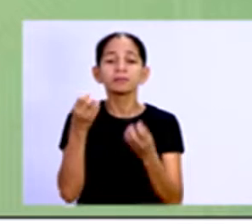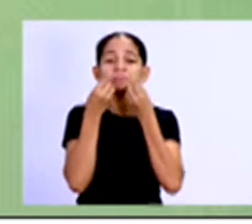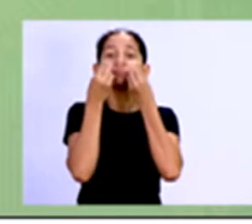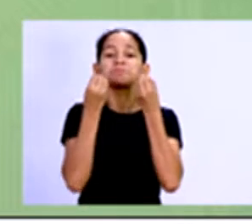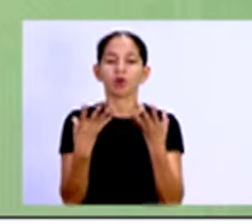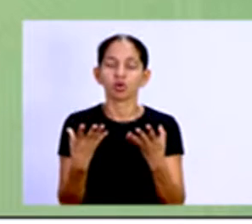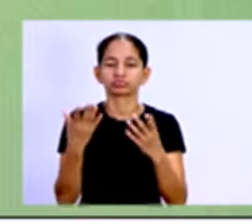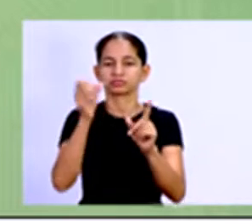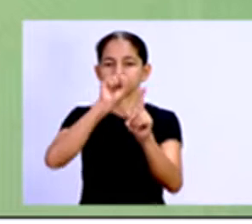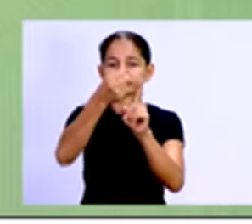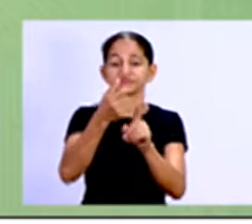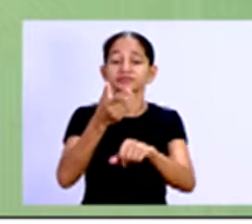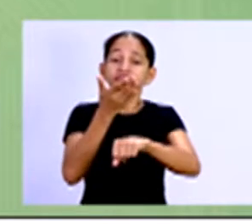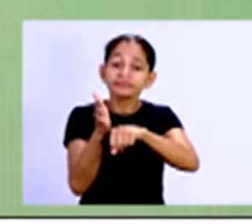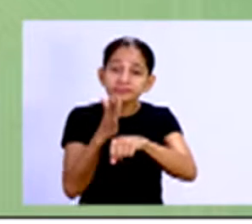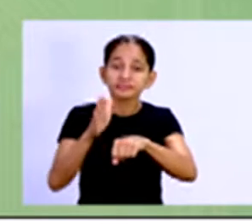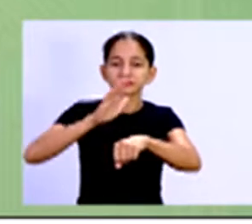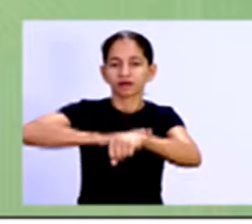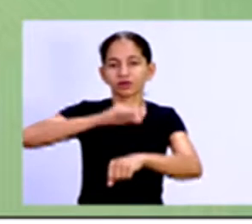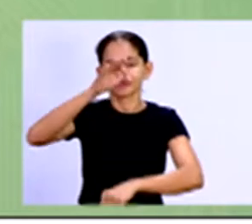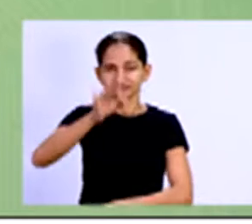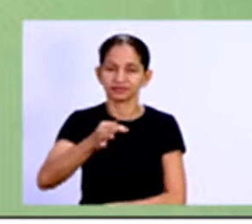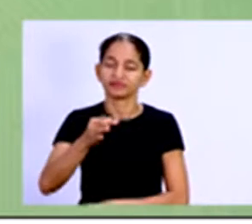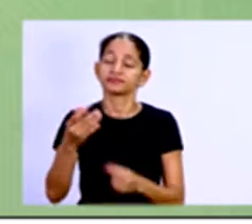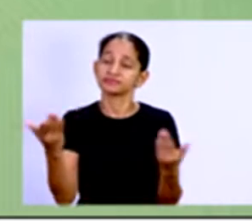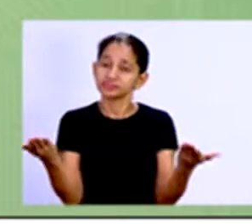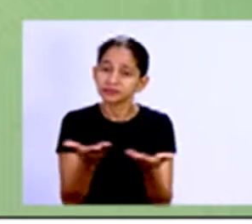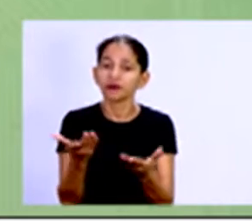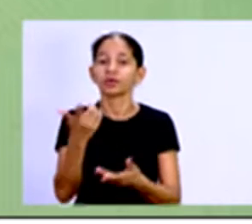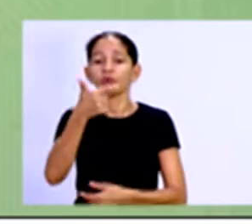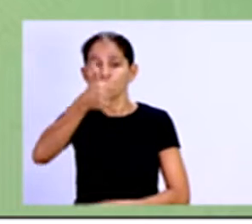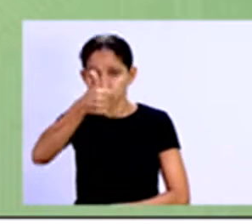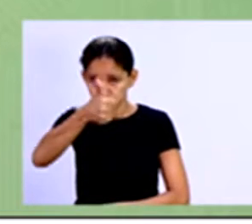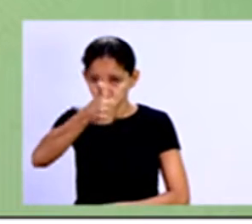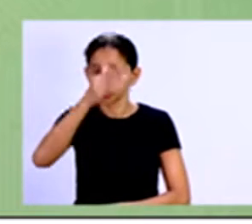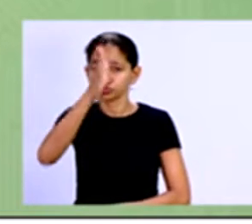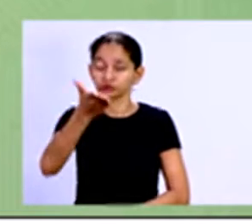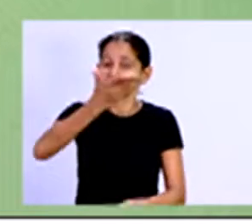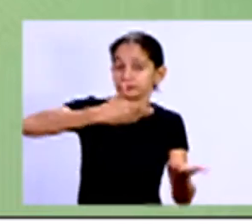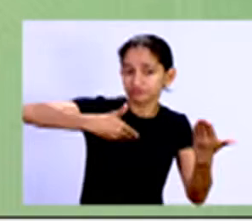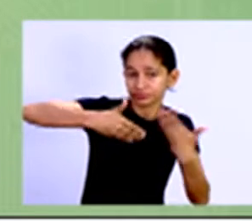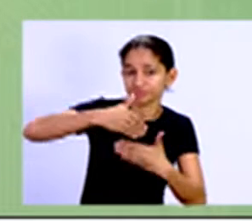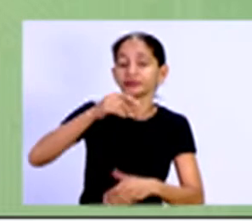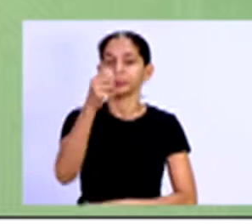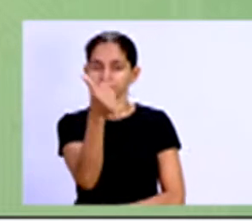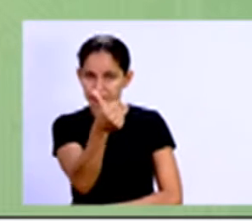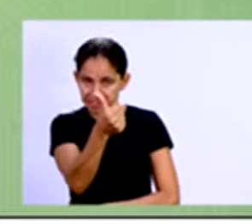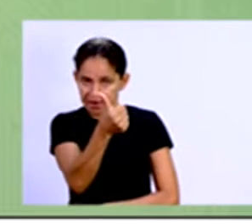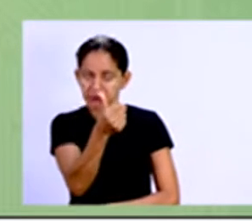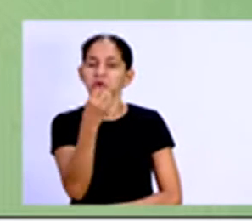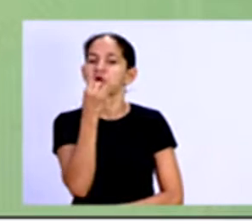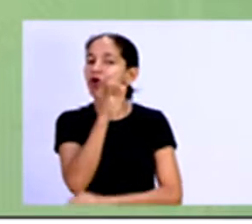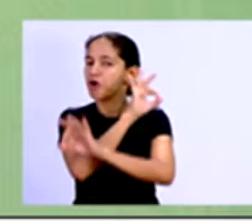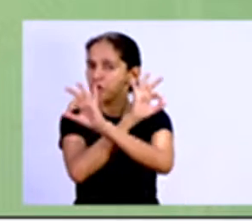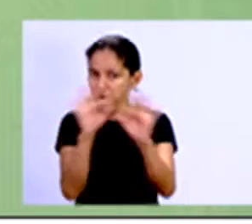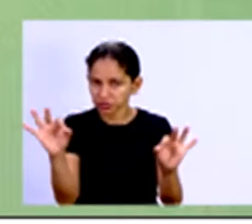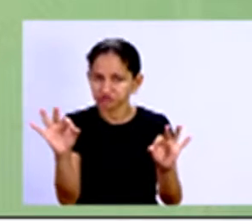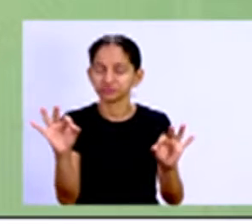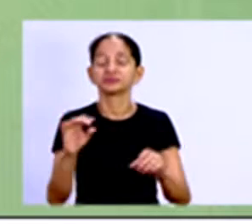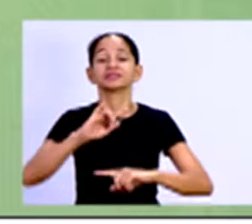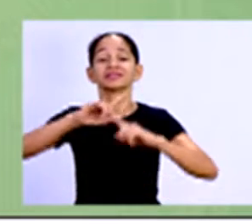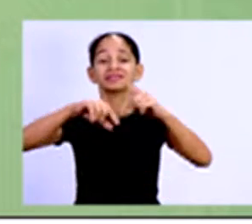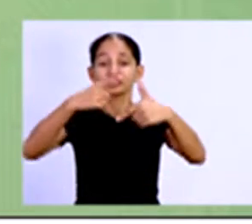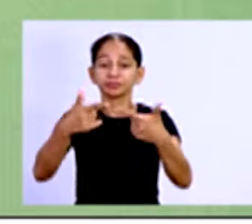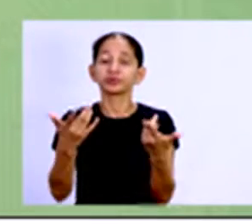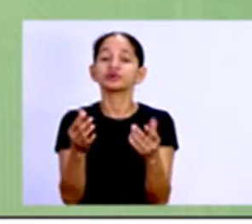fazer isso na prática. Já vimos um conceito básico na unidade 1 que foi socialização. Agora os demais conceitos que virão apenas